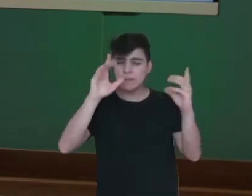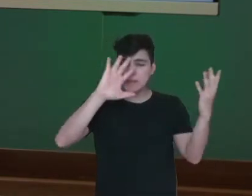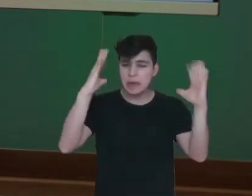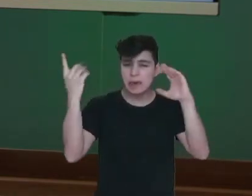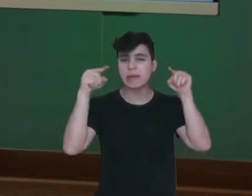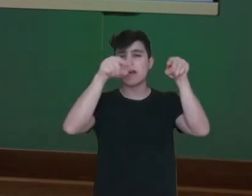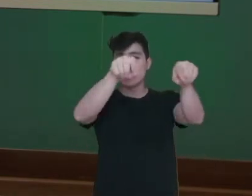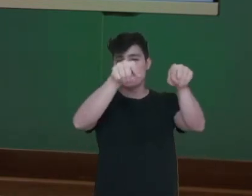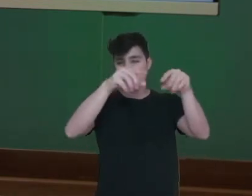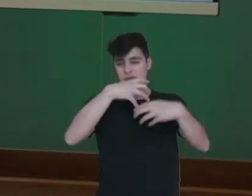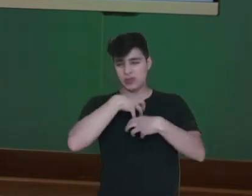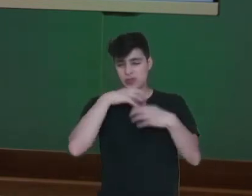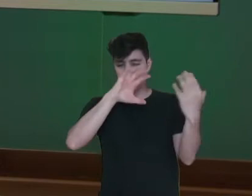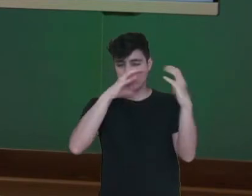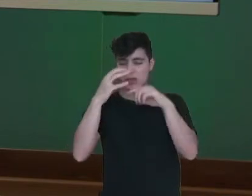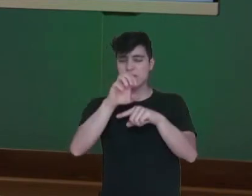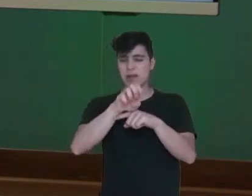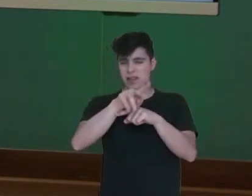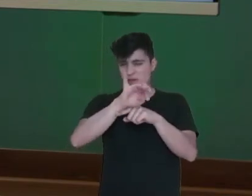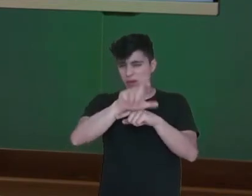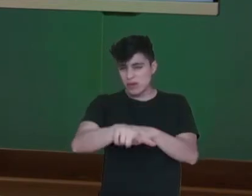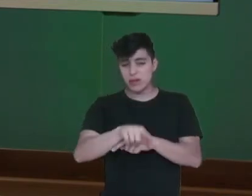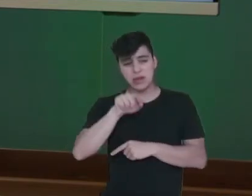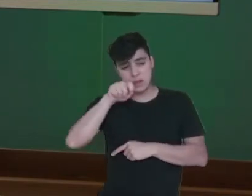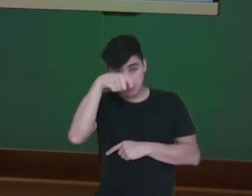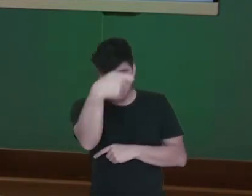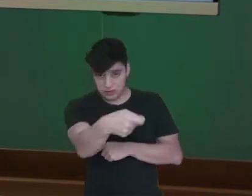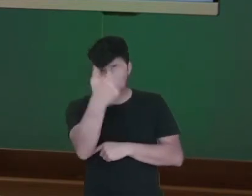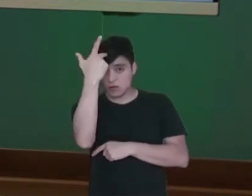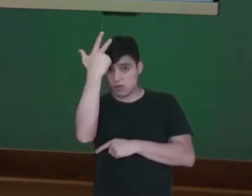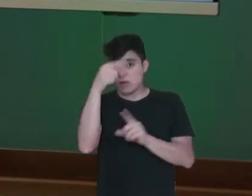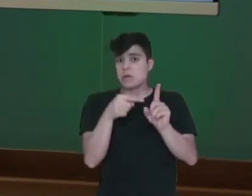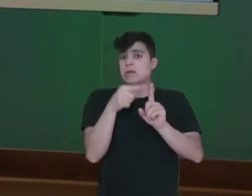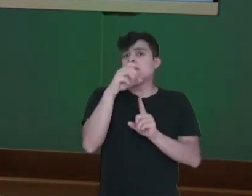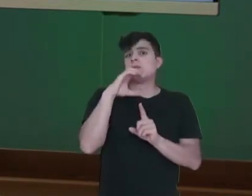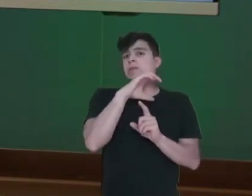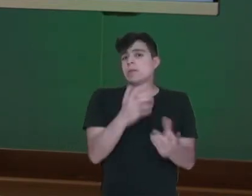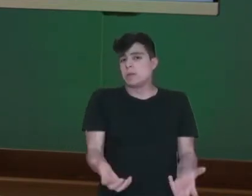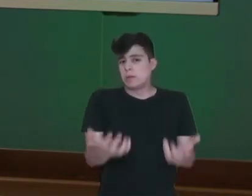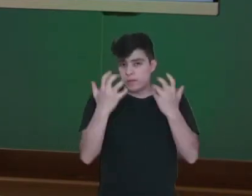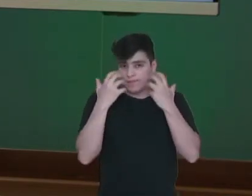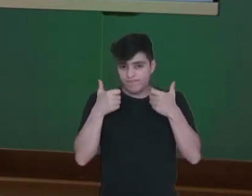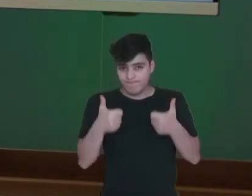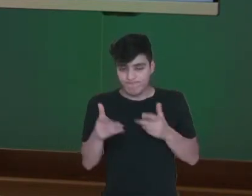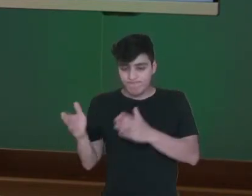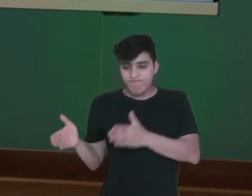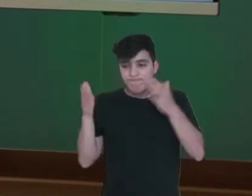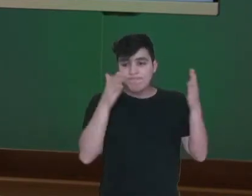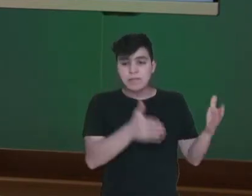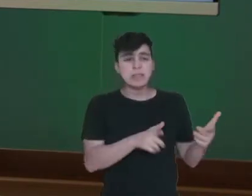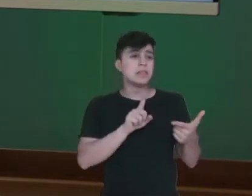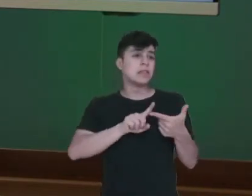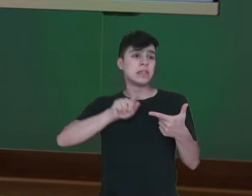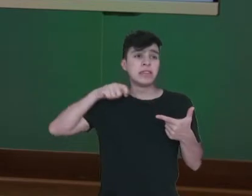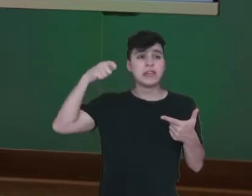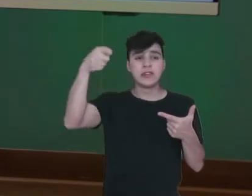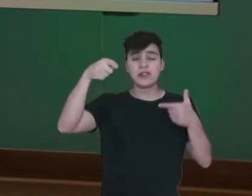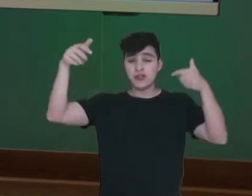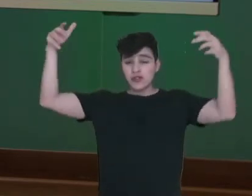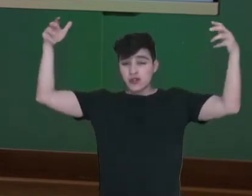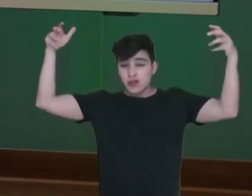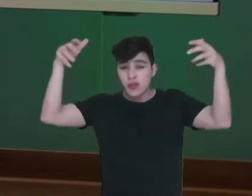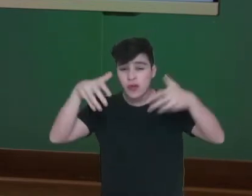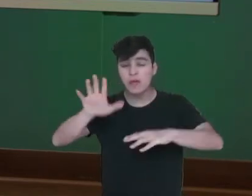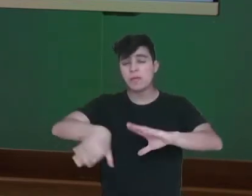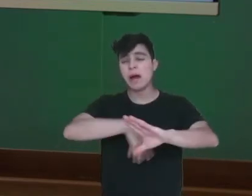clima equatorial. Isso é considerado temperatura elevada, temperatura alta, né? E também com chuvas